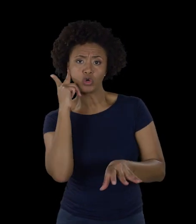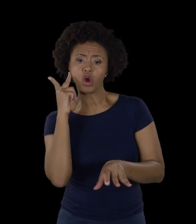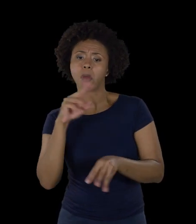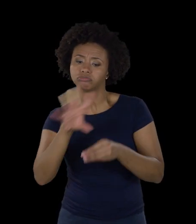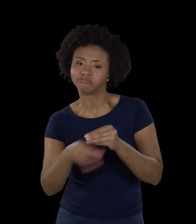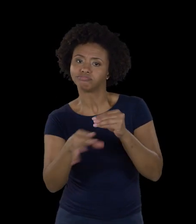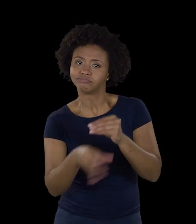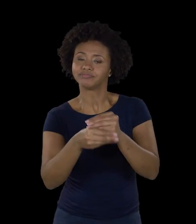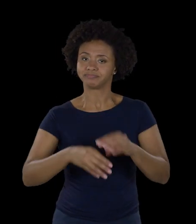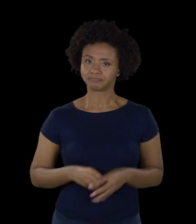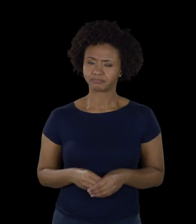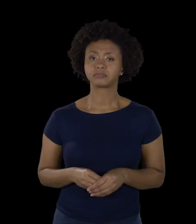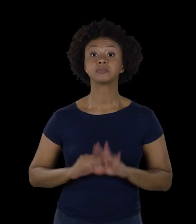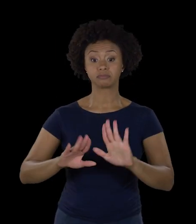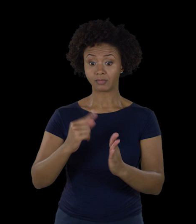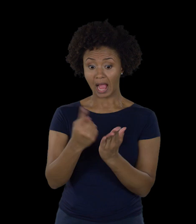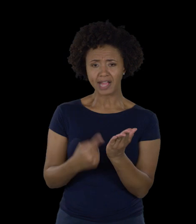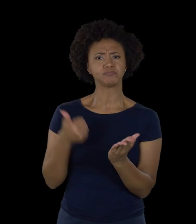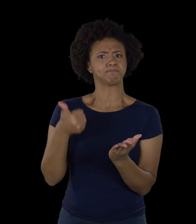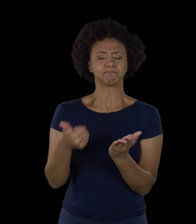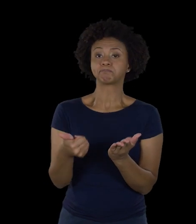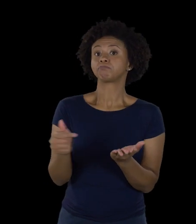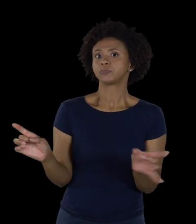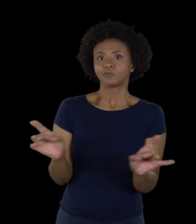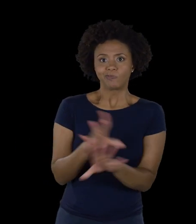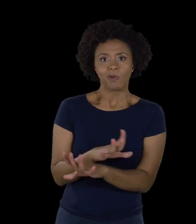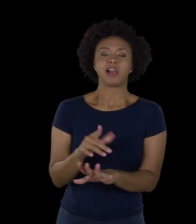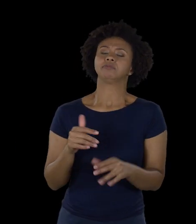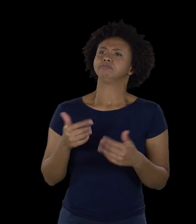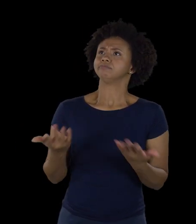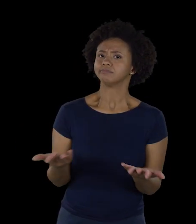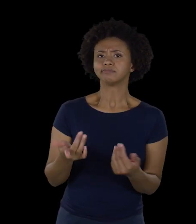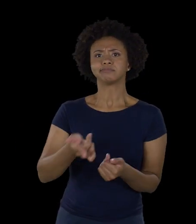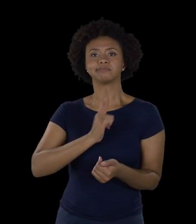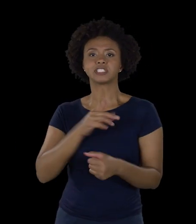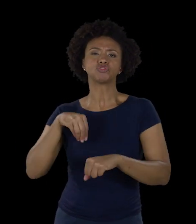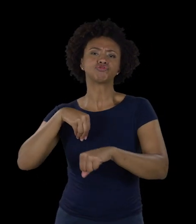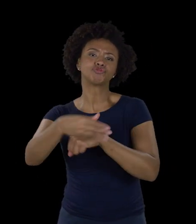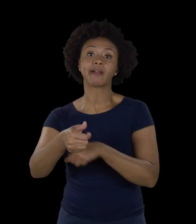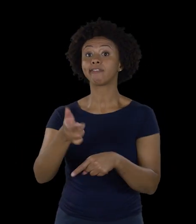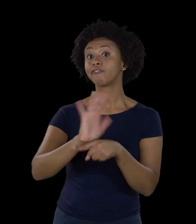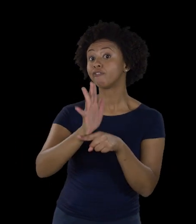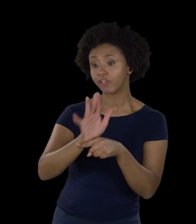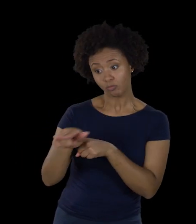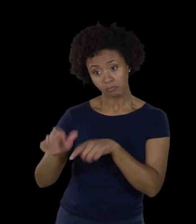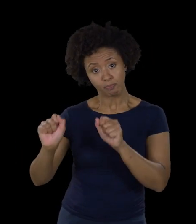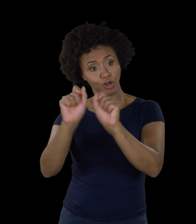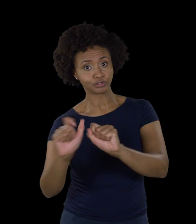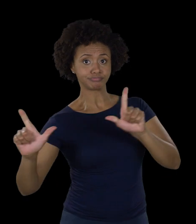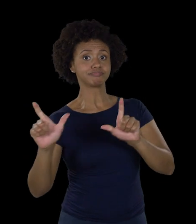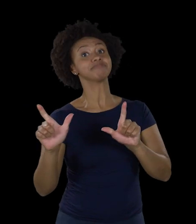Essa cartilha pedagógica ela é bem completa, ela também tem sugestões de filmes para serem passados em sala de aula,